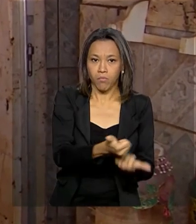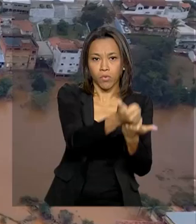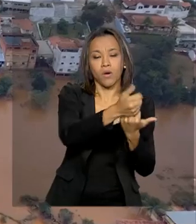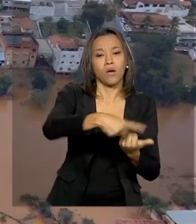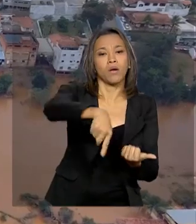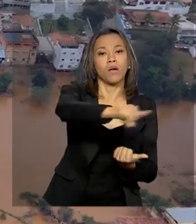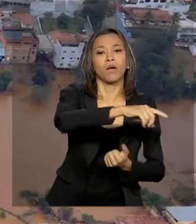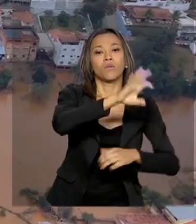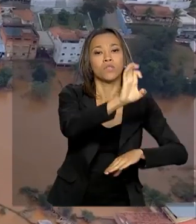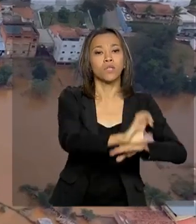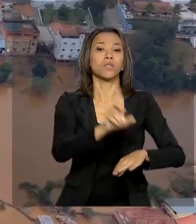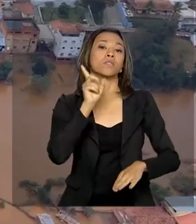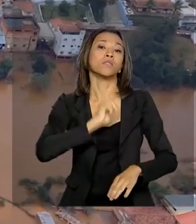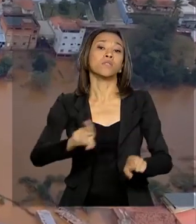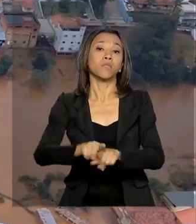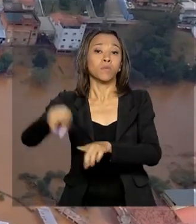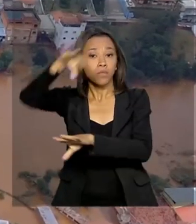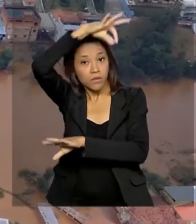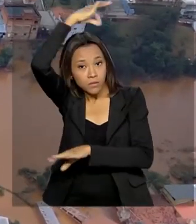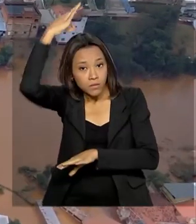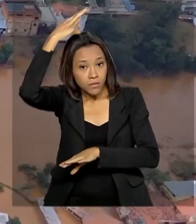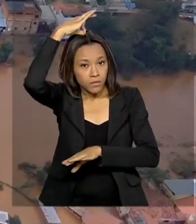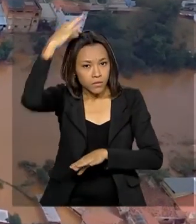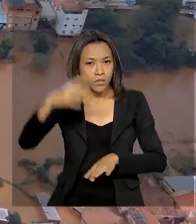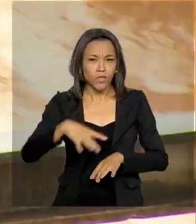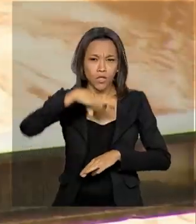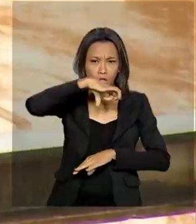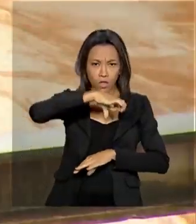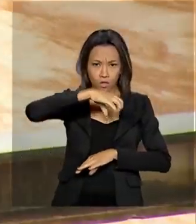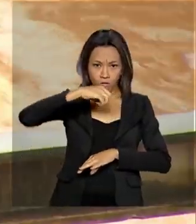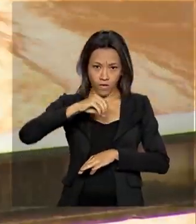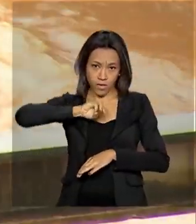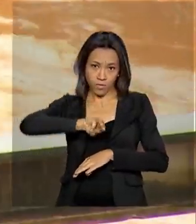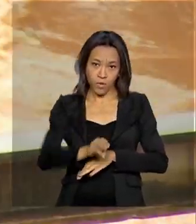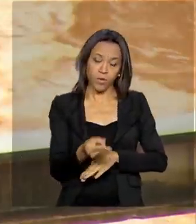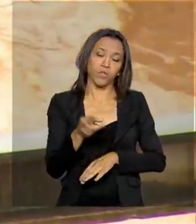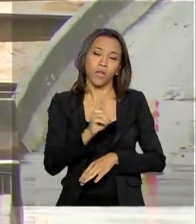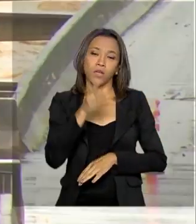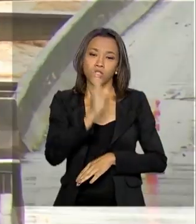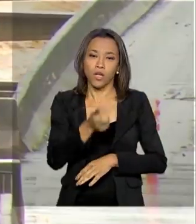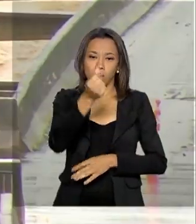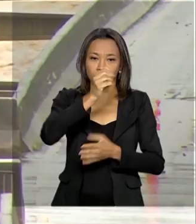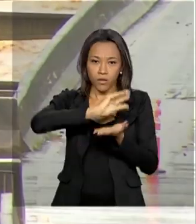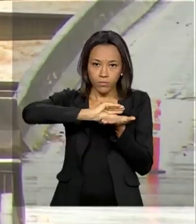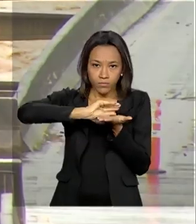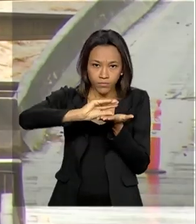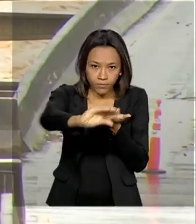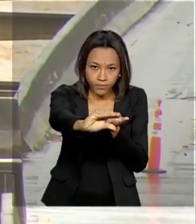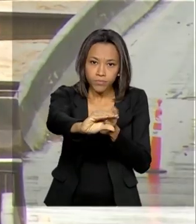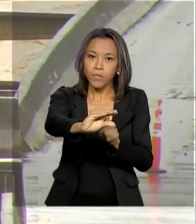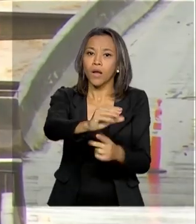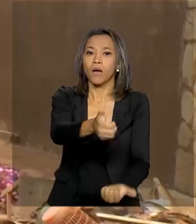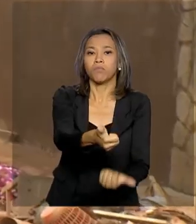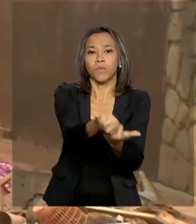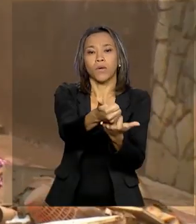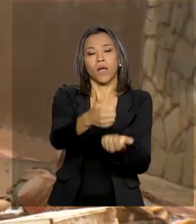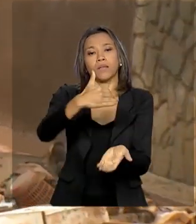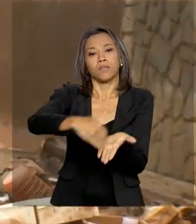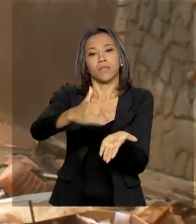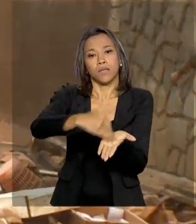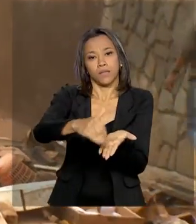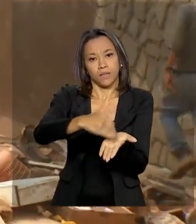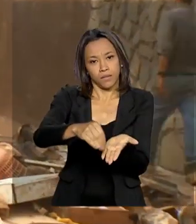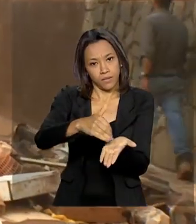capixabas. 90 milhões de reais já estão disponíveis de imediato para as ações da Secretaria Nacional de Proteção e